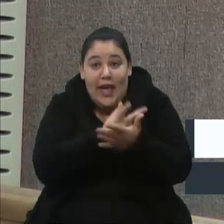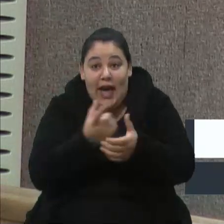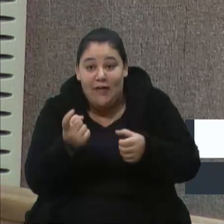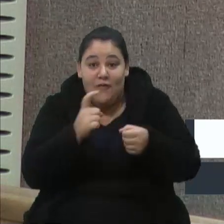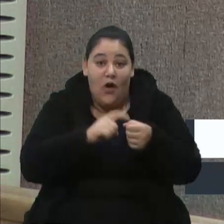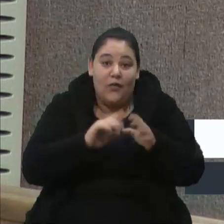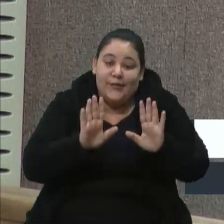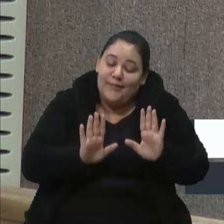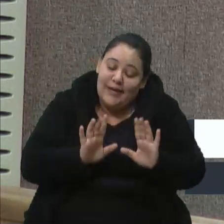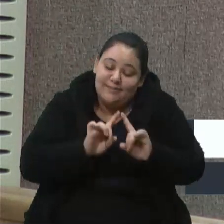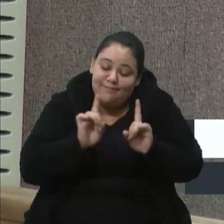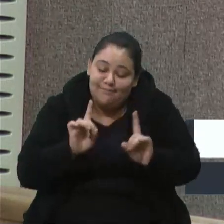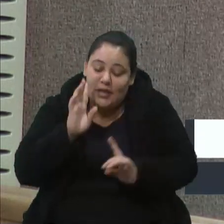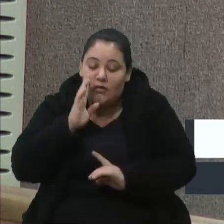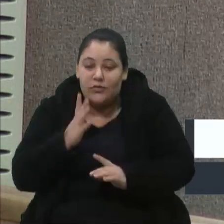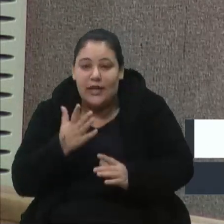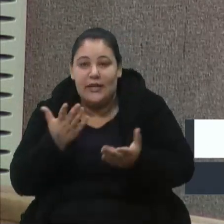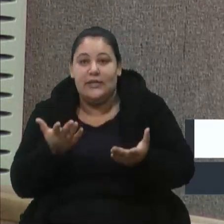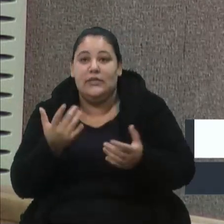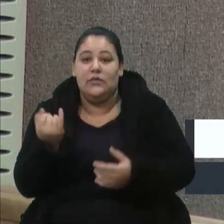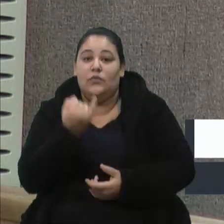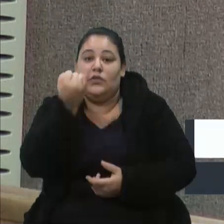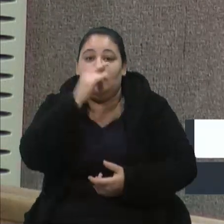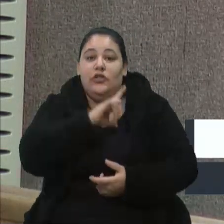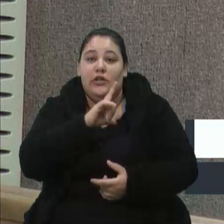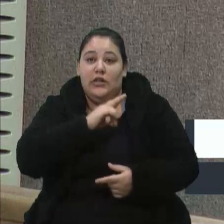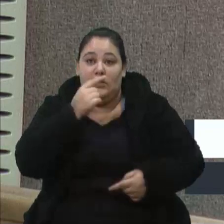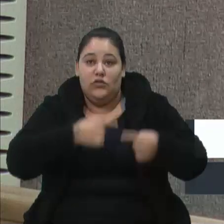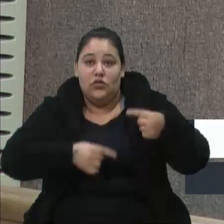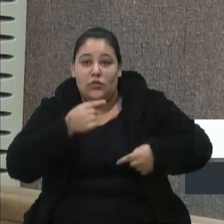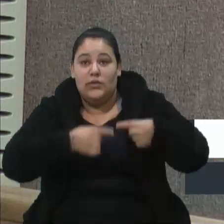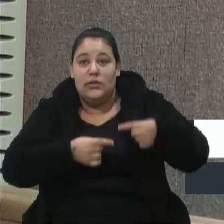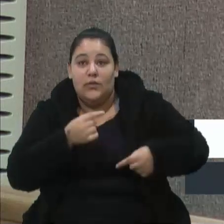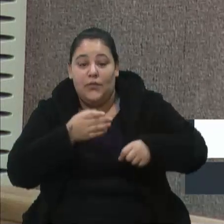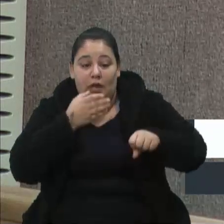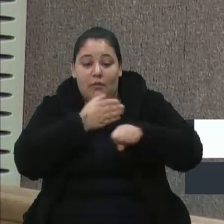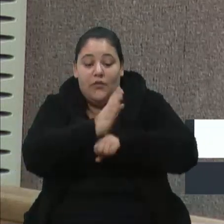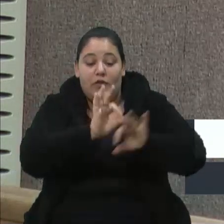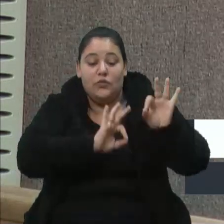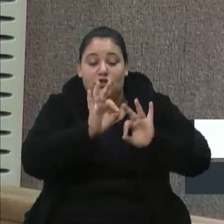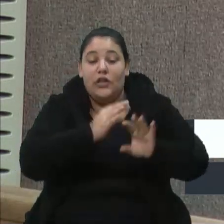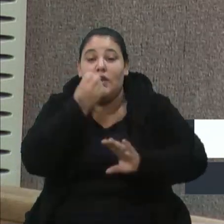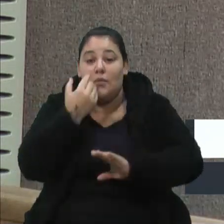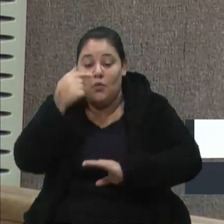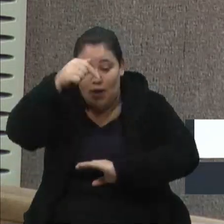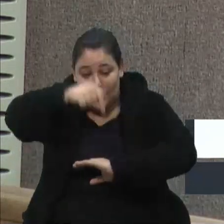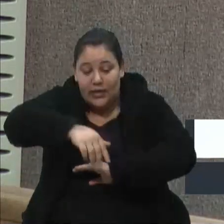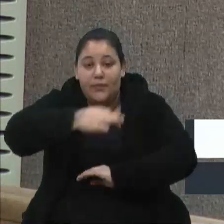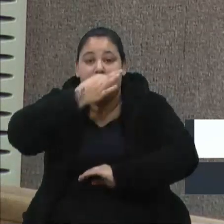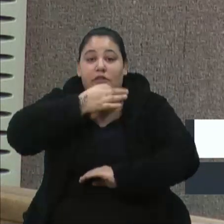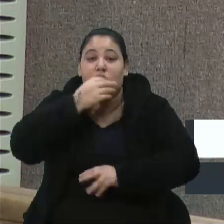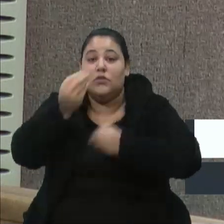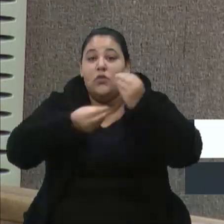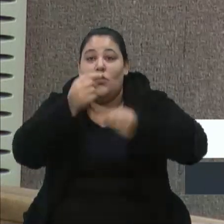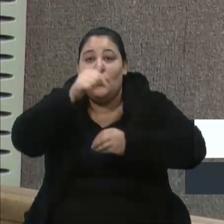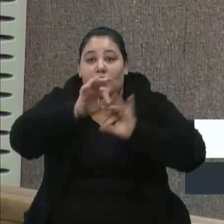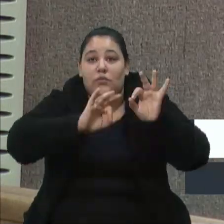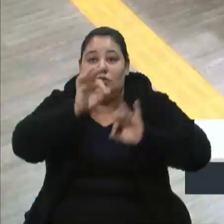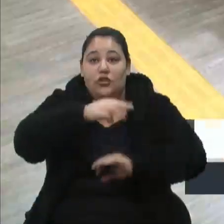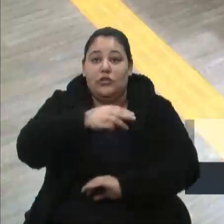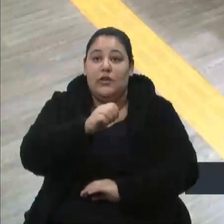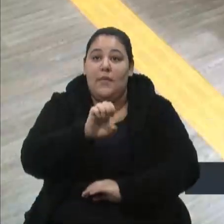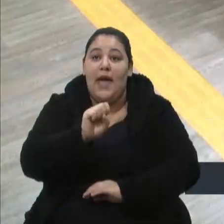faz parte, né? Faz parte. O importante é ter o debate e aprovarmos projetos que são bons para a nossa cidade, como esse projeto da Maesa.